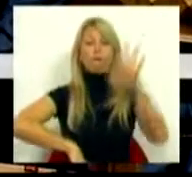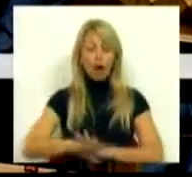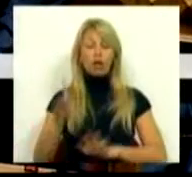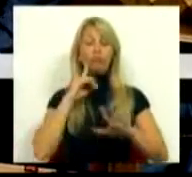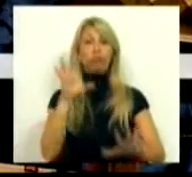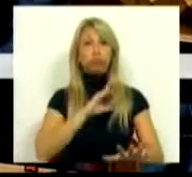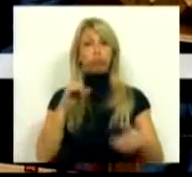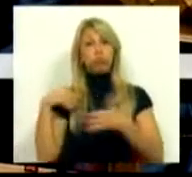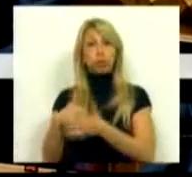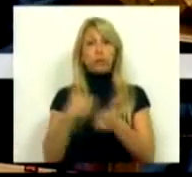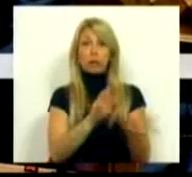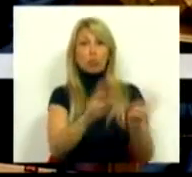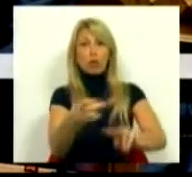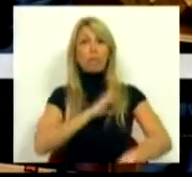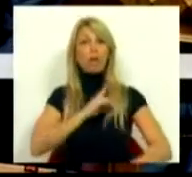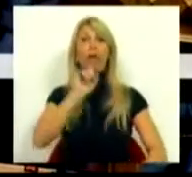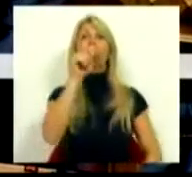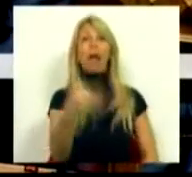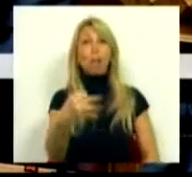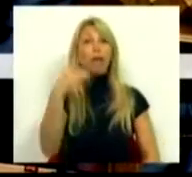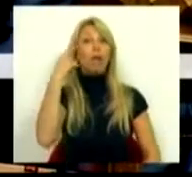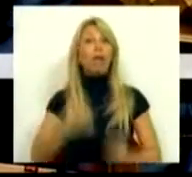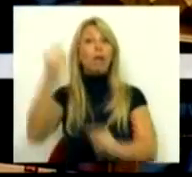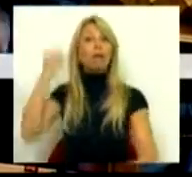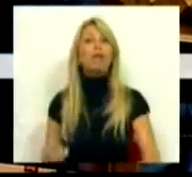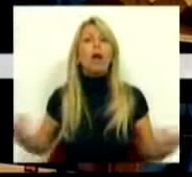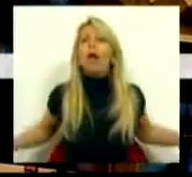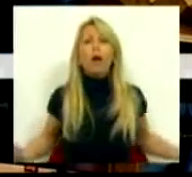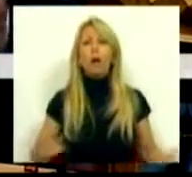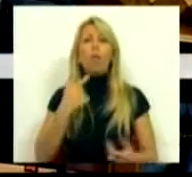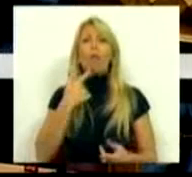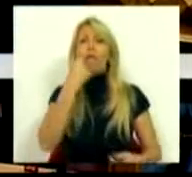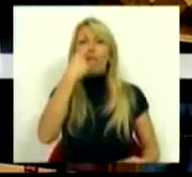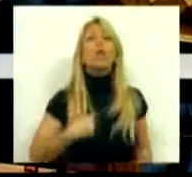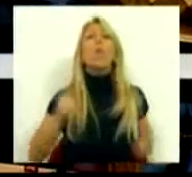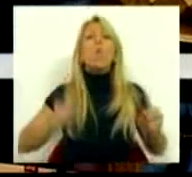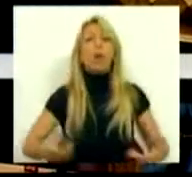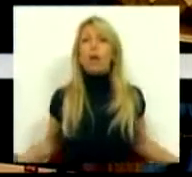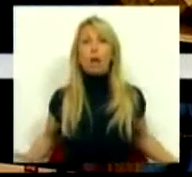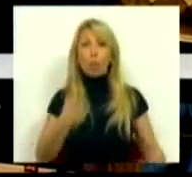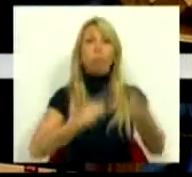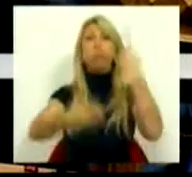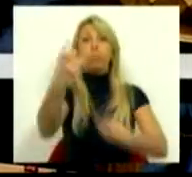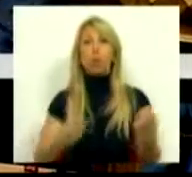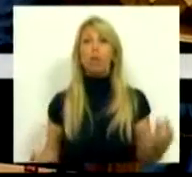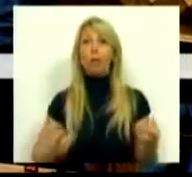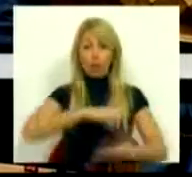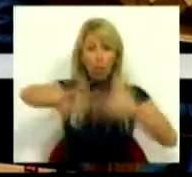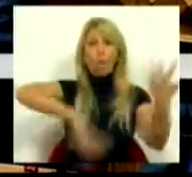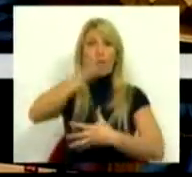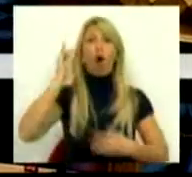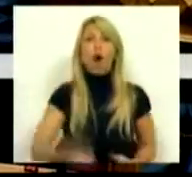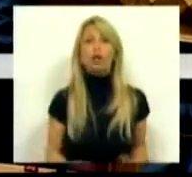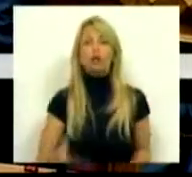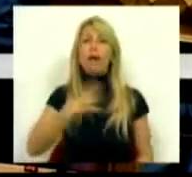TAP nesta quinta-feira. O que é que falhou? Eu perguntei-lhe isso, que atrapalhada é esta? Quero-lhe perguntar